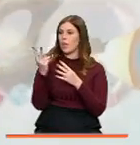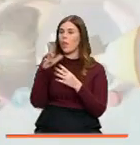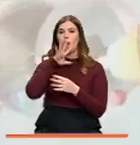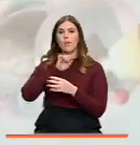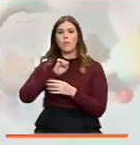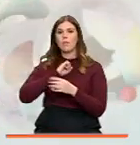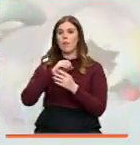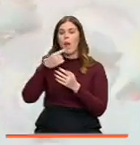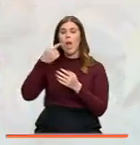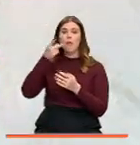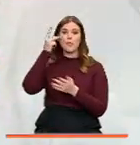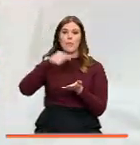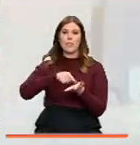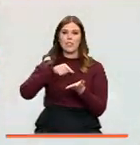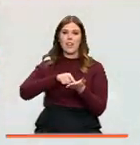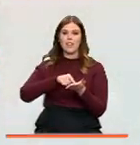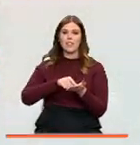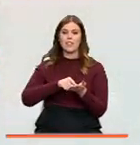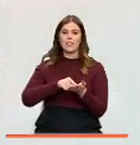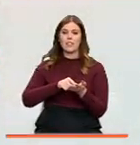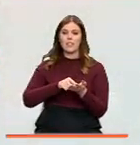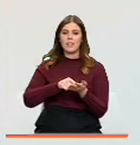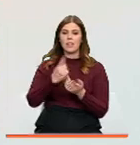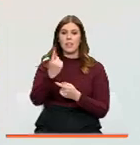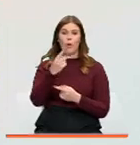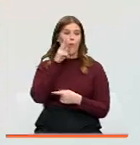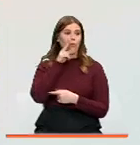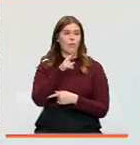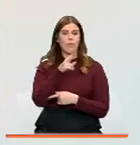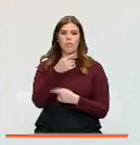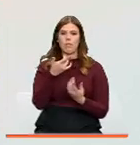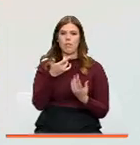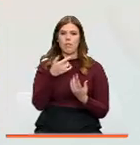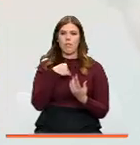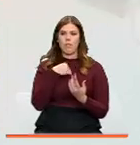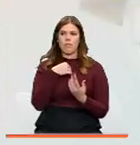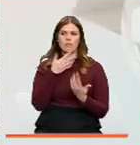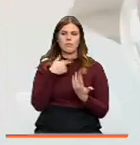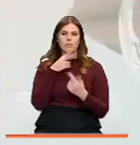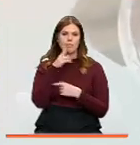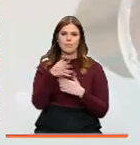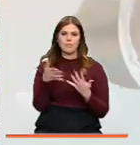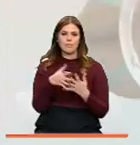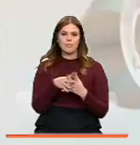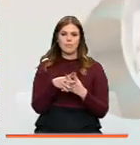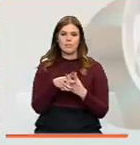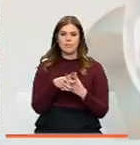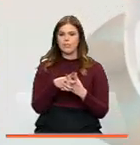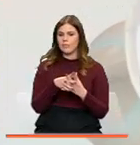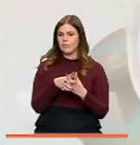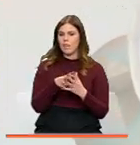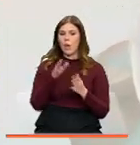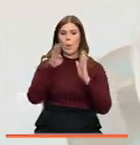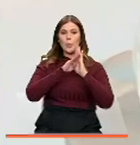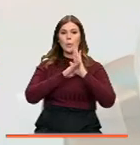tenho dois filhos na Bélgica. E a minha filha deu a apresentação do